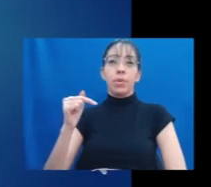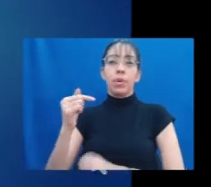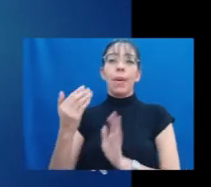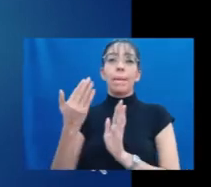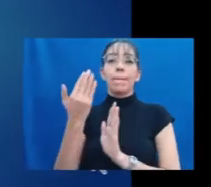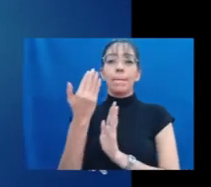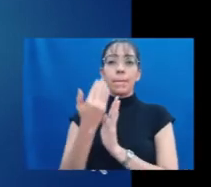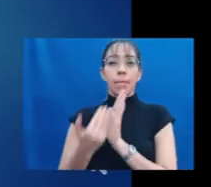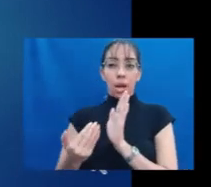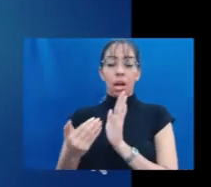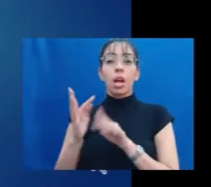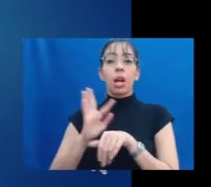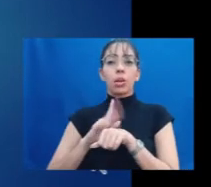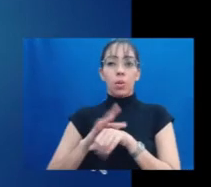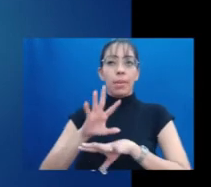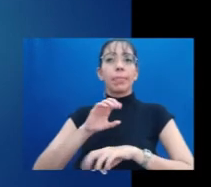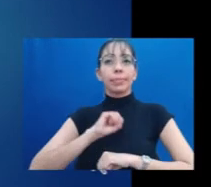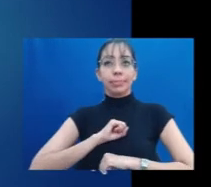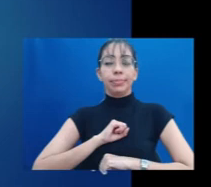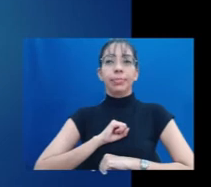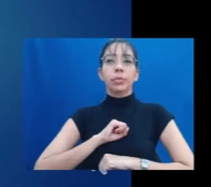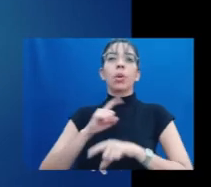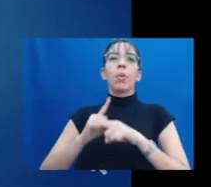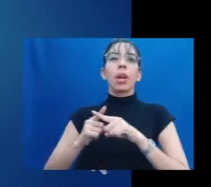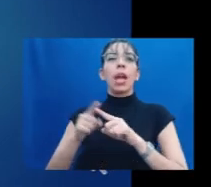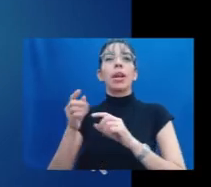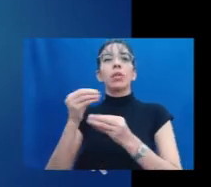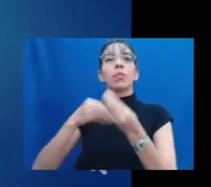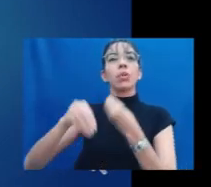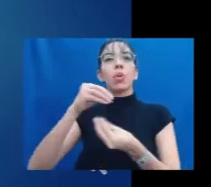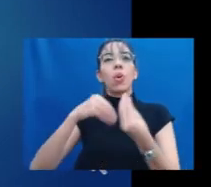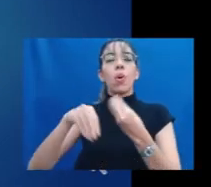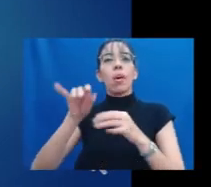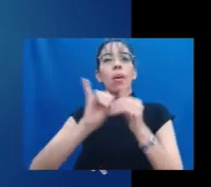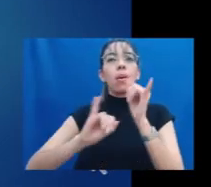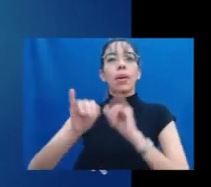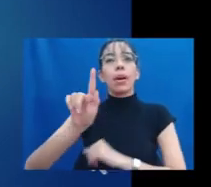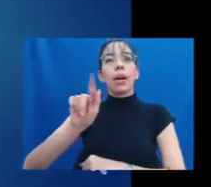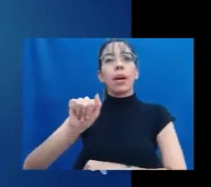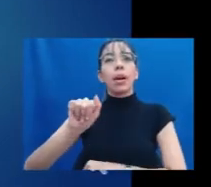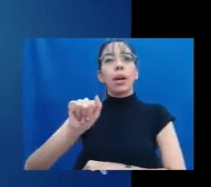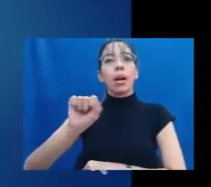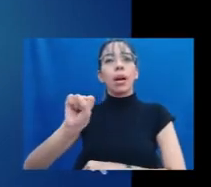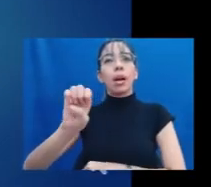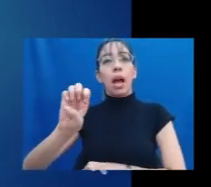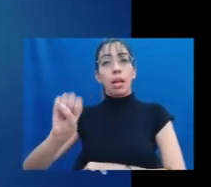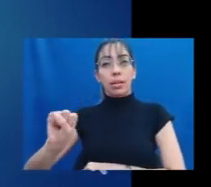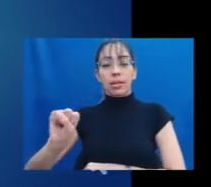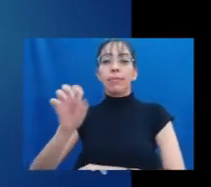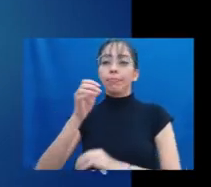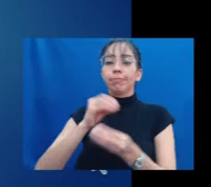óbito, né? Um laboratório que era utilizado para analisar, testar, calibrar e misturar gases, né? Que